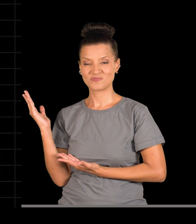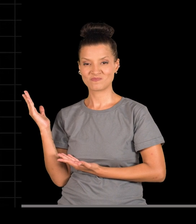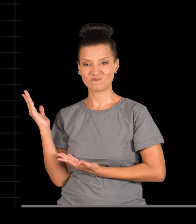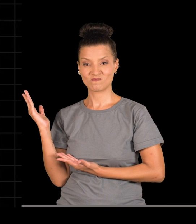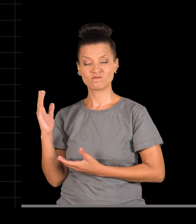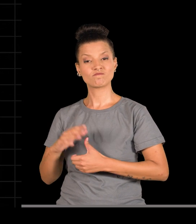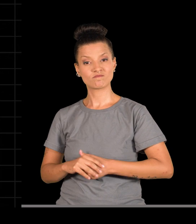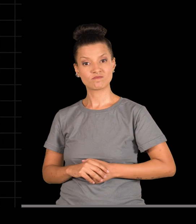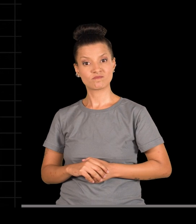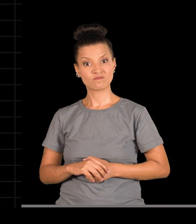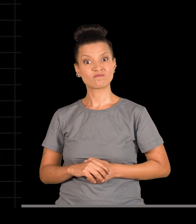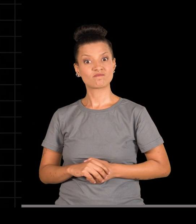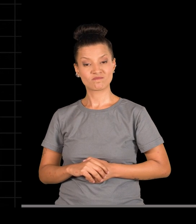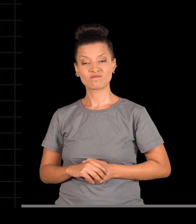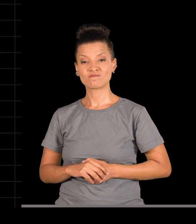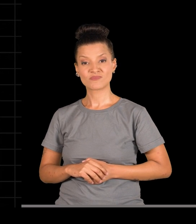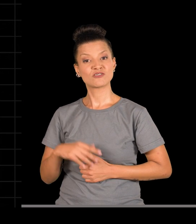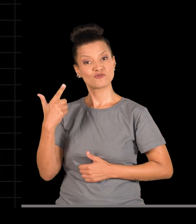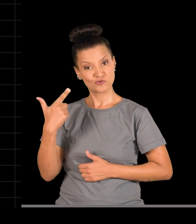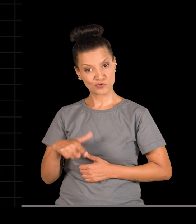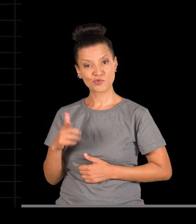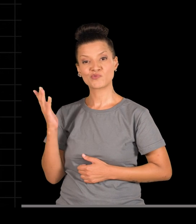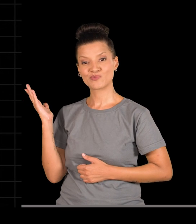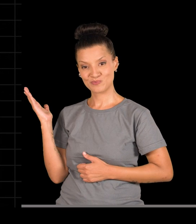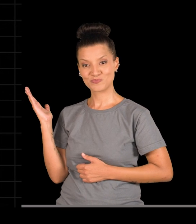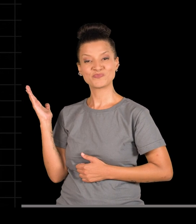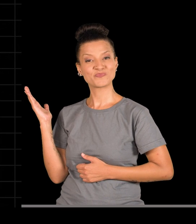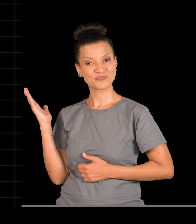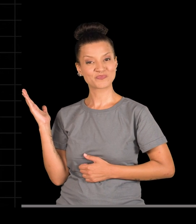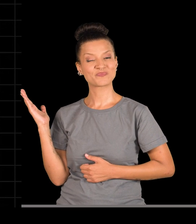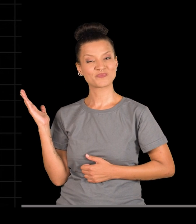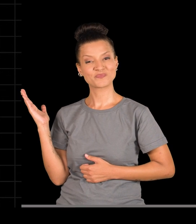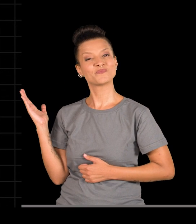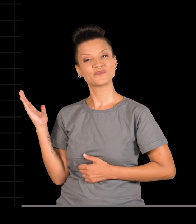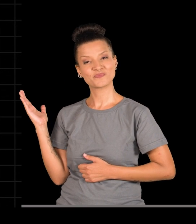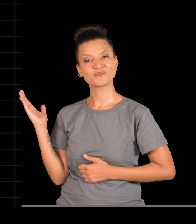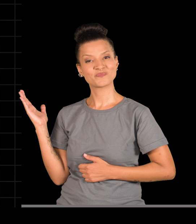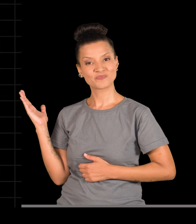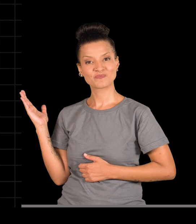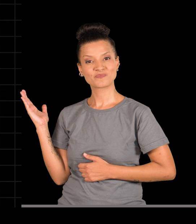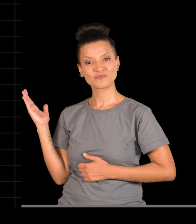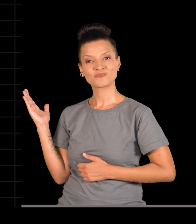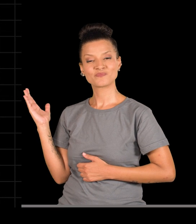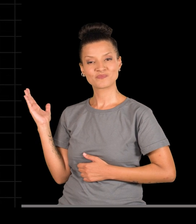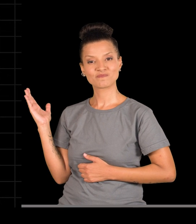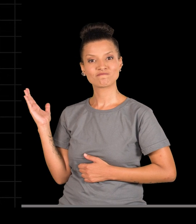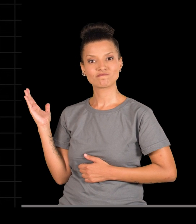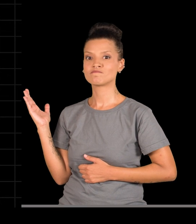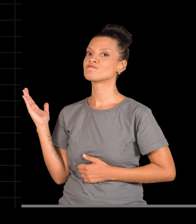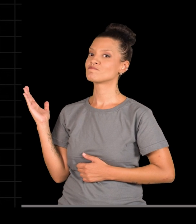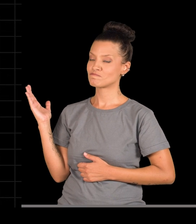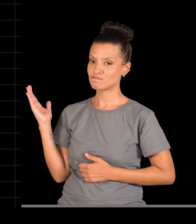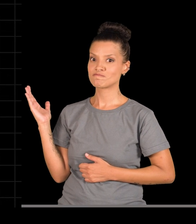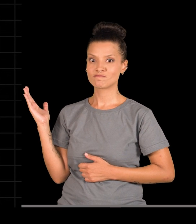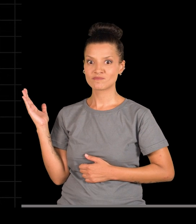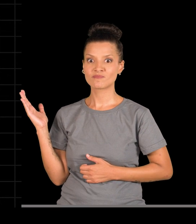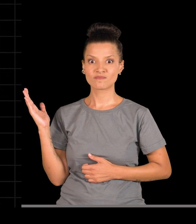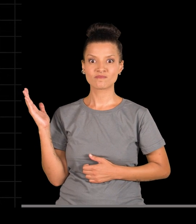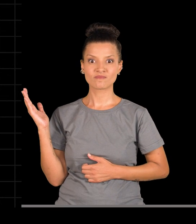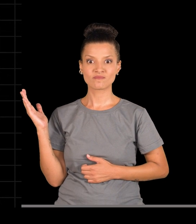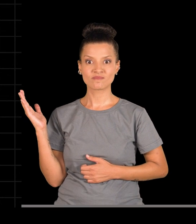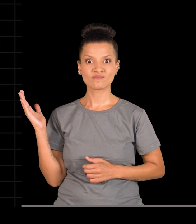né? Ele vai caber agora aqui, ó, duas vezes, ó, vou botar isso aqui de novo, duas vezes. E ele vai caber aqui,